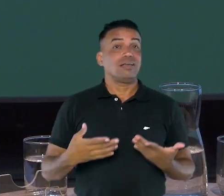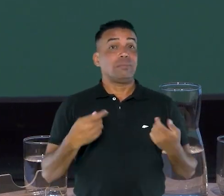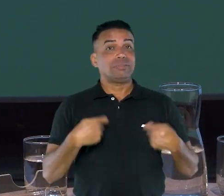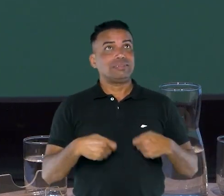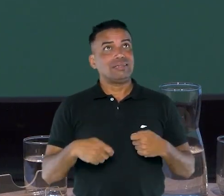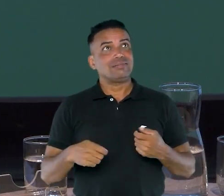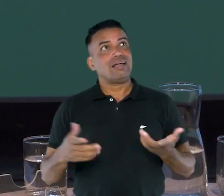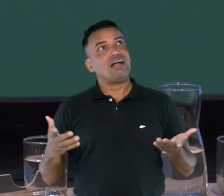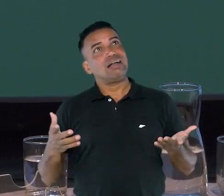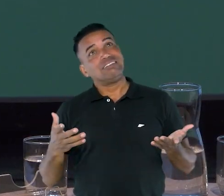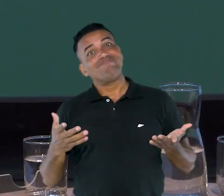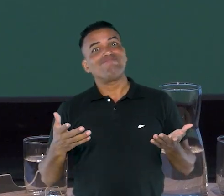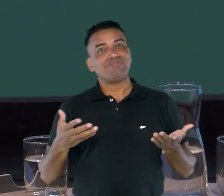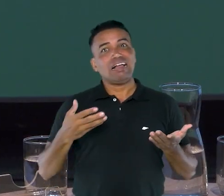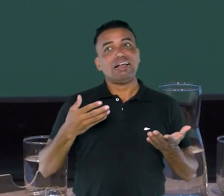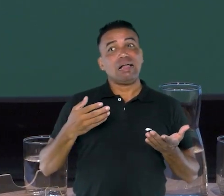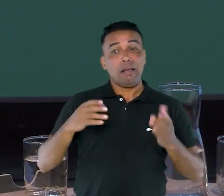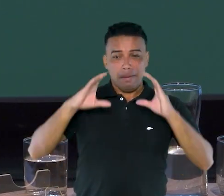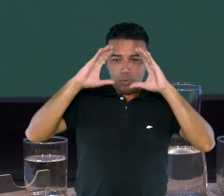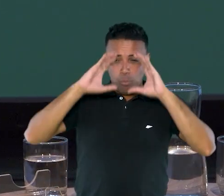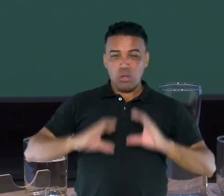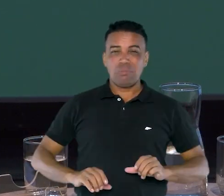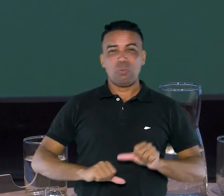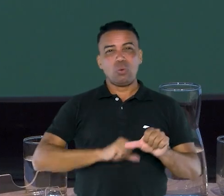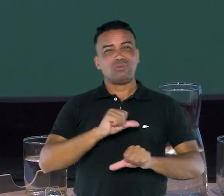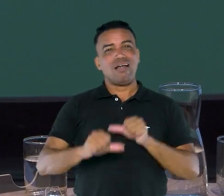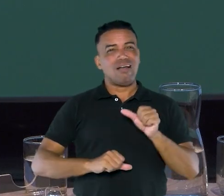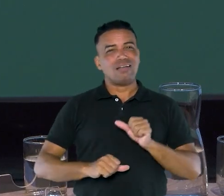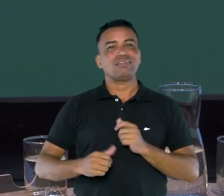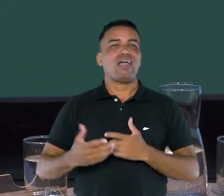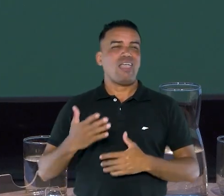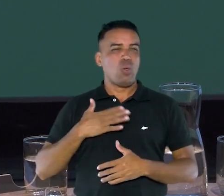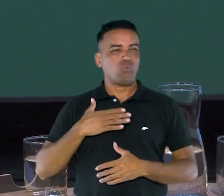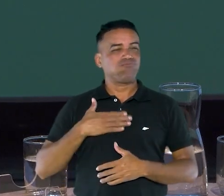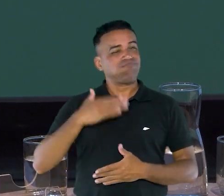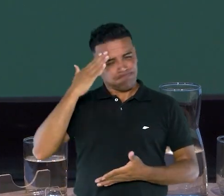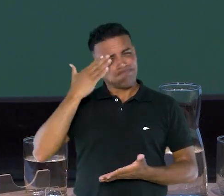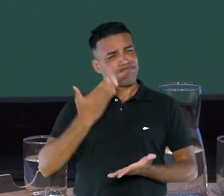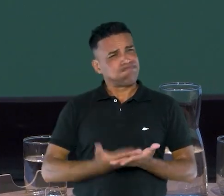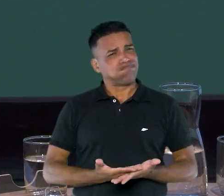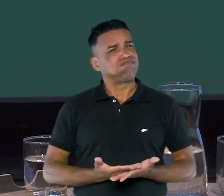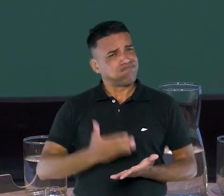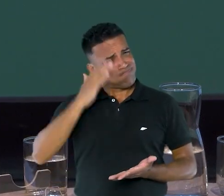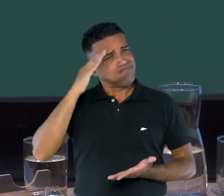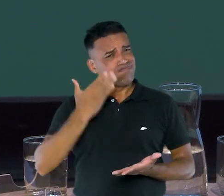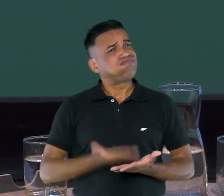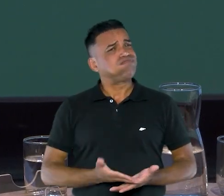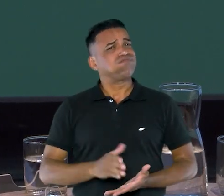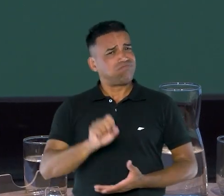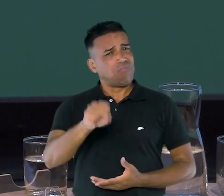mas é alguma coisa por aí. Eu estou meio convencida disso, sabe?